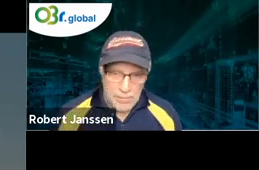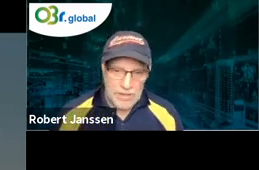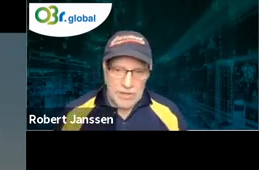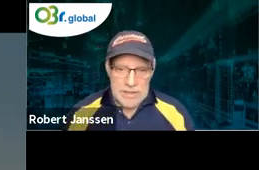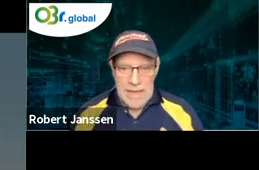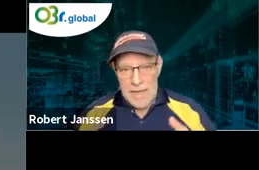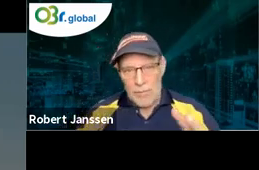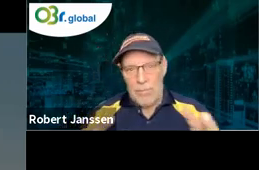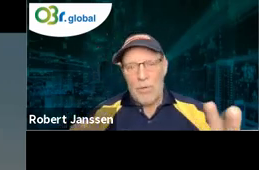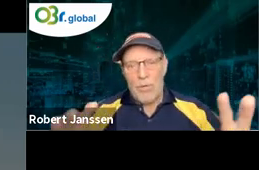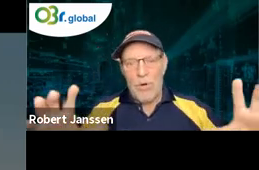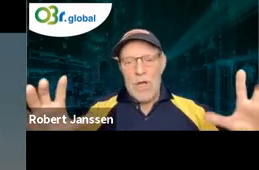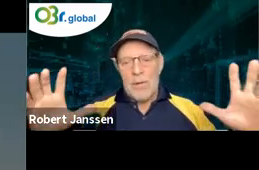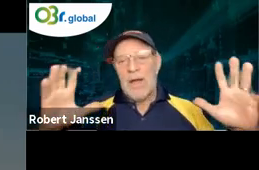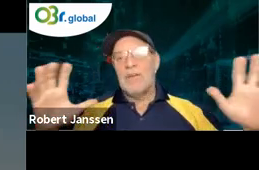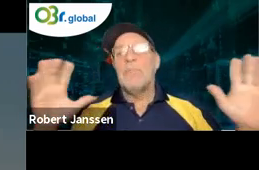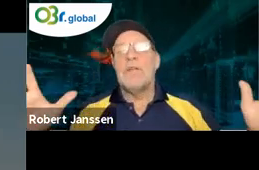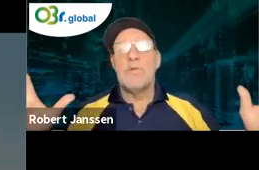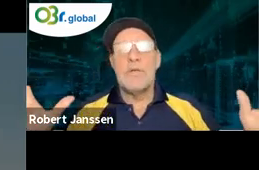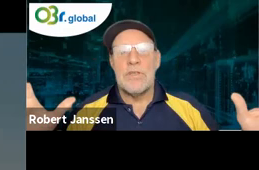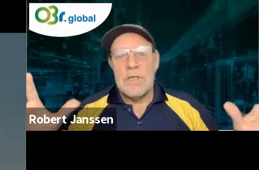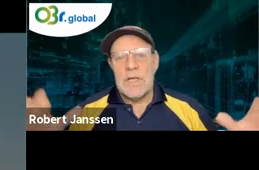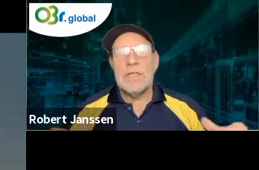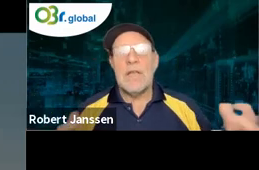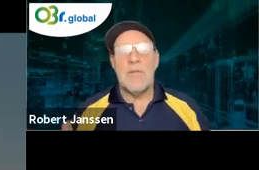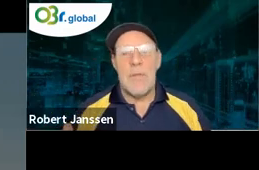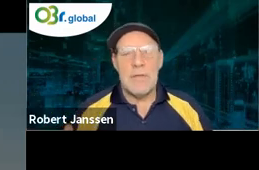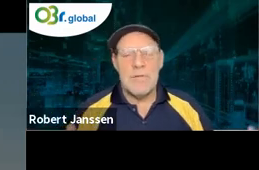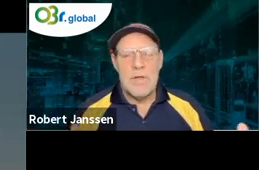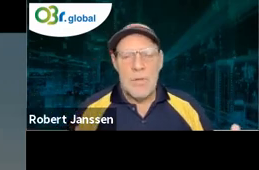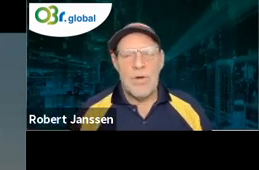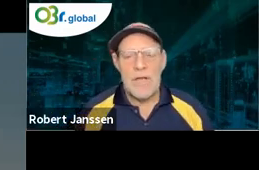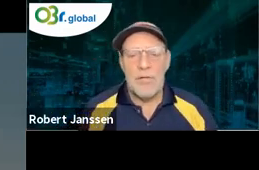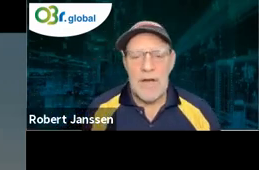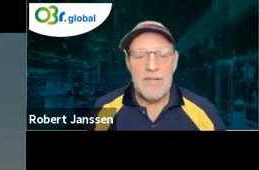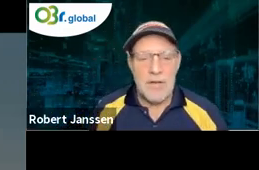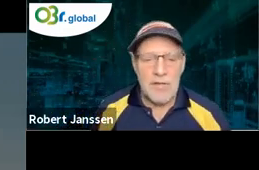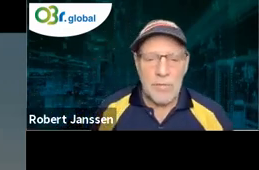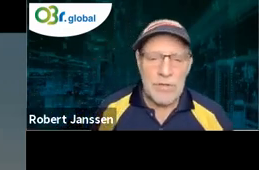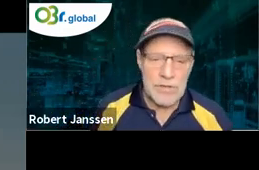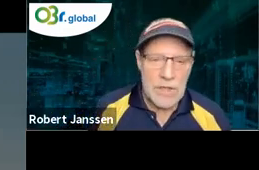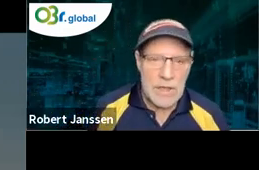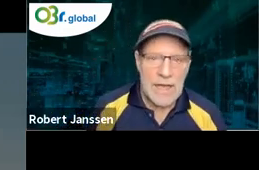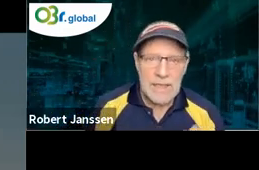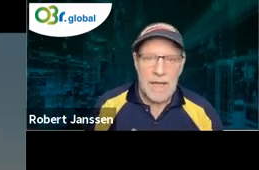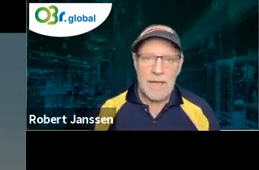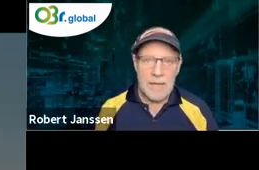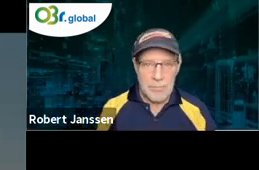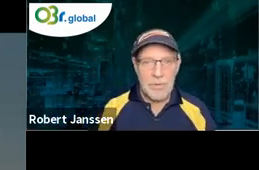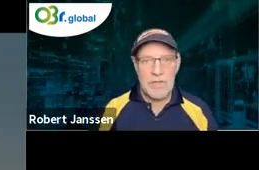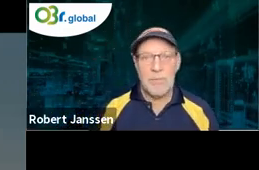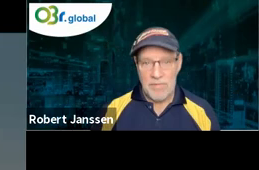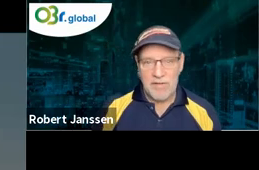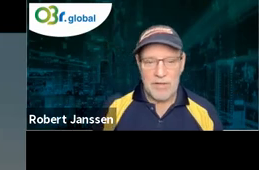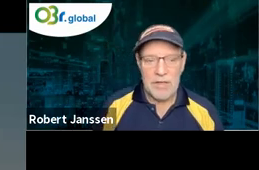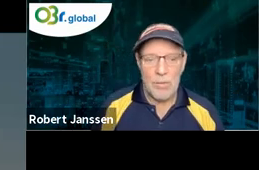que pode dar aí um pouco mais de amplitude e entendimento por que o Vale do Silício hoje ainda é e por